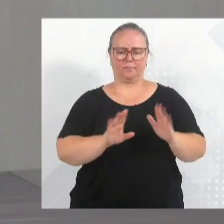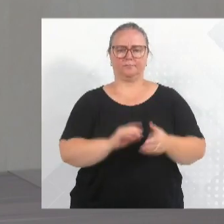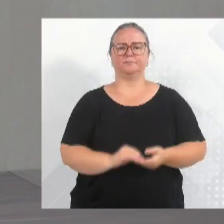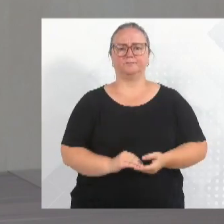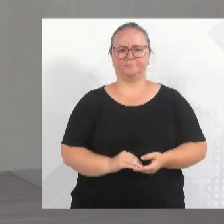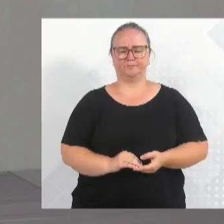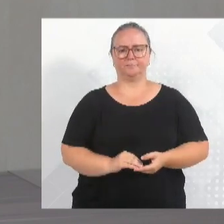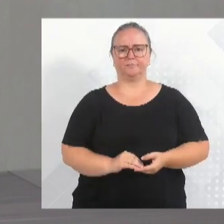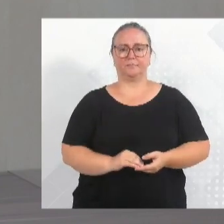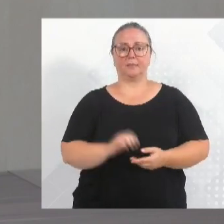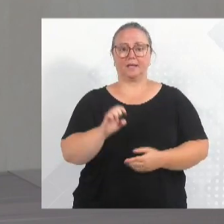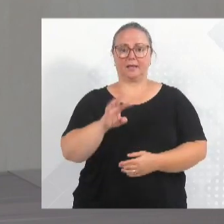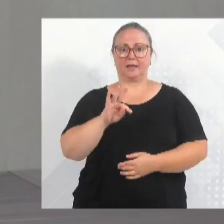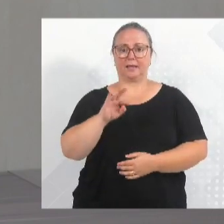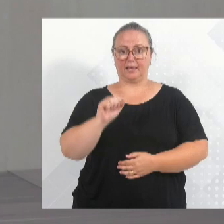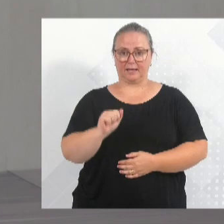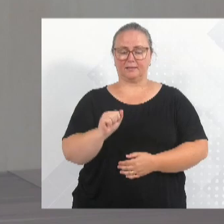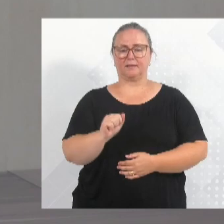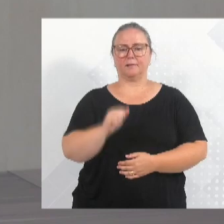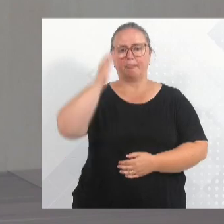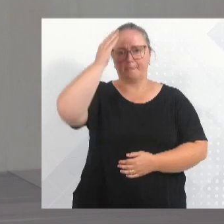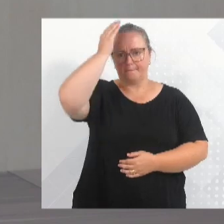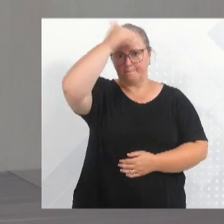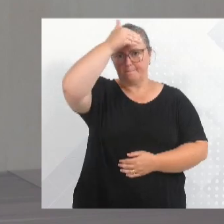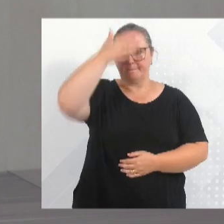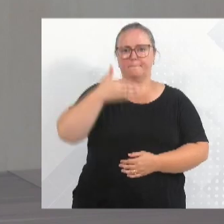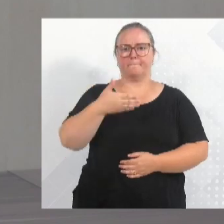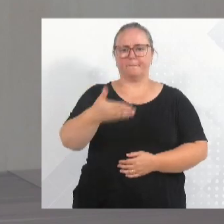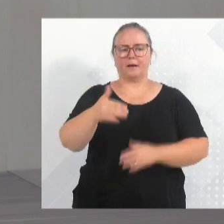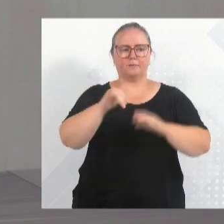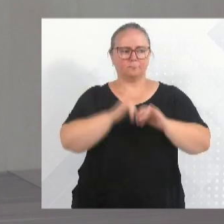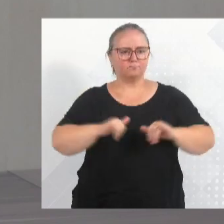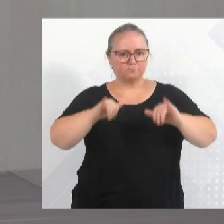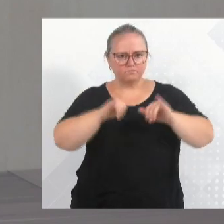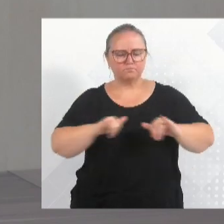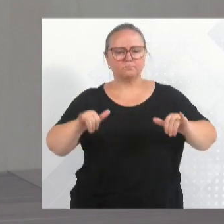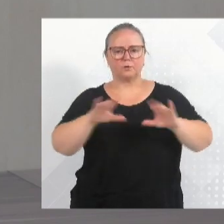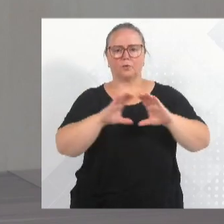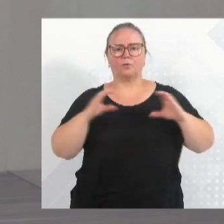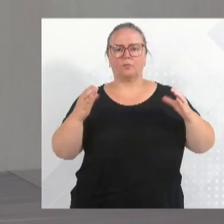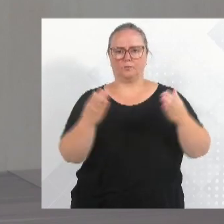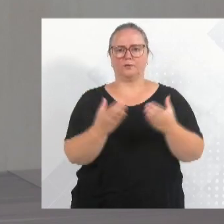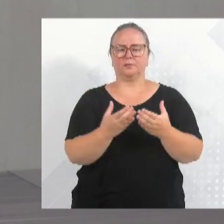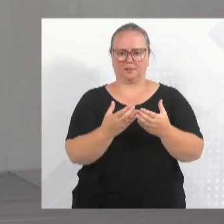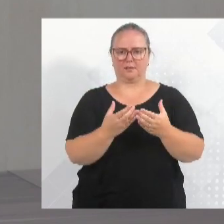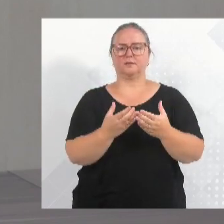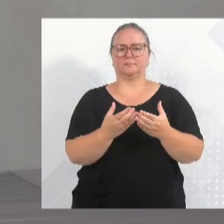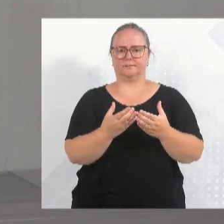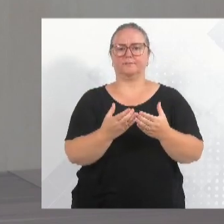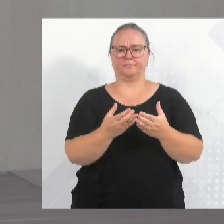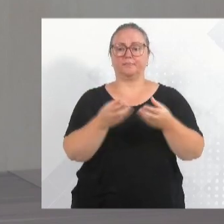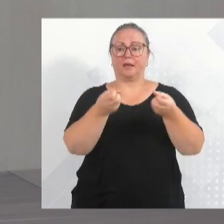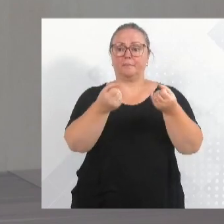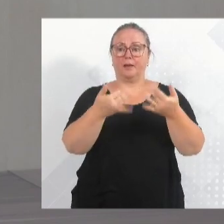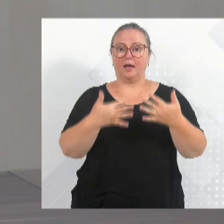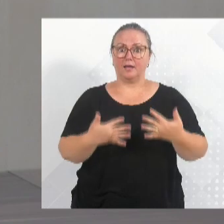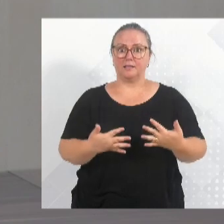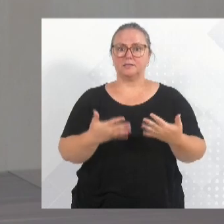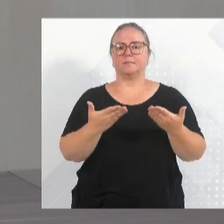das ETAs, o prefeito Mário vai estar fazendo um anúncio para a comunidade, e aí falar do